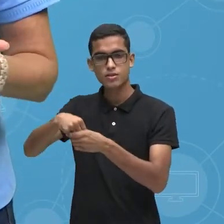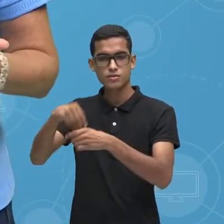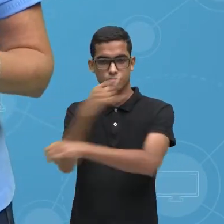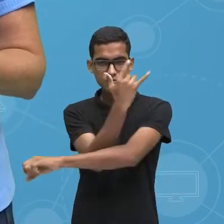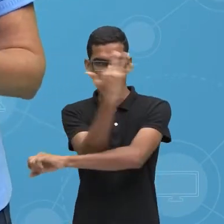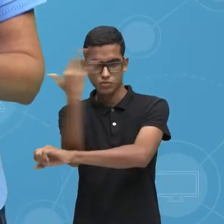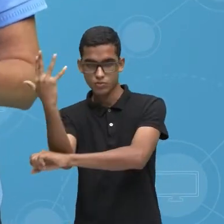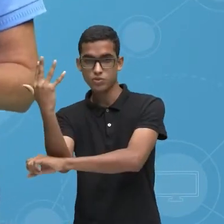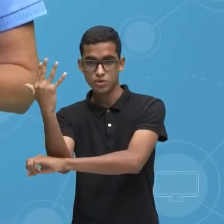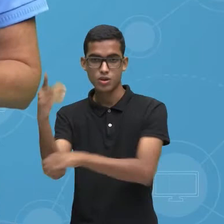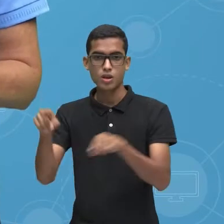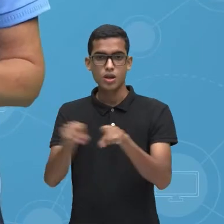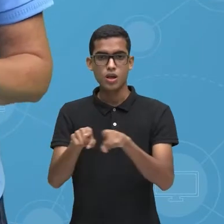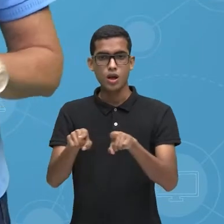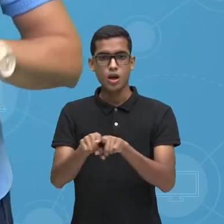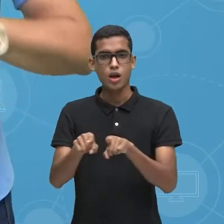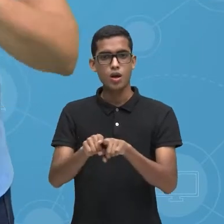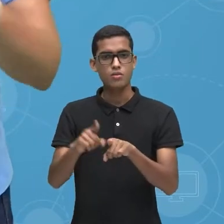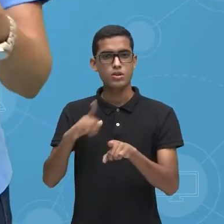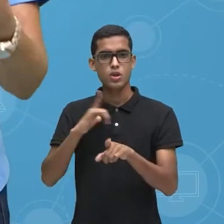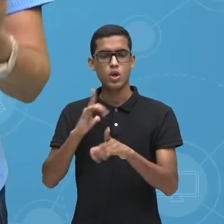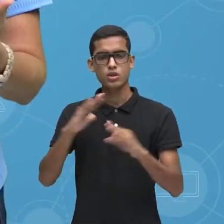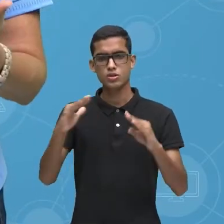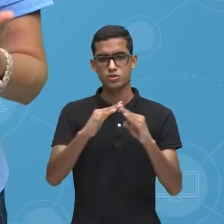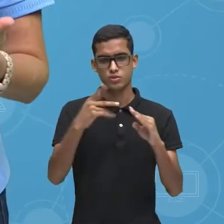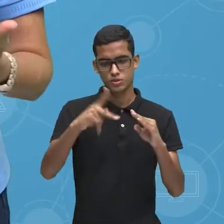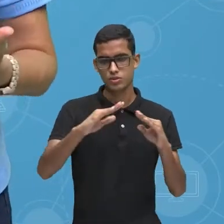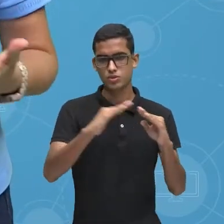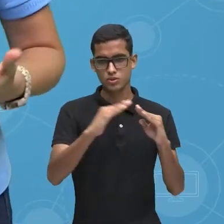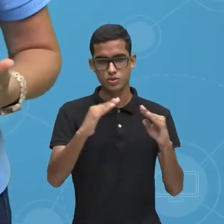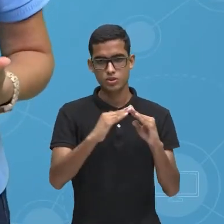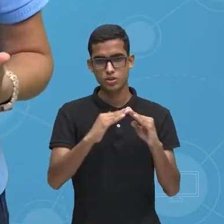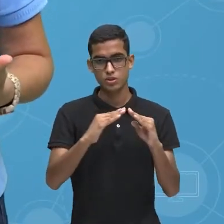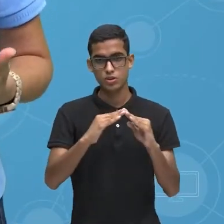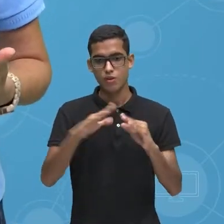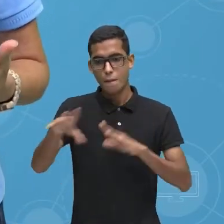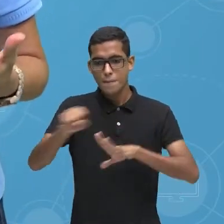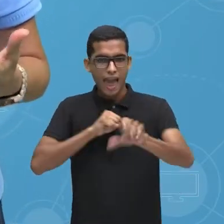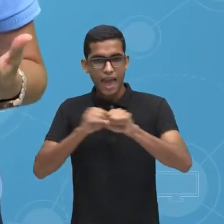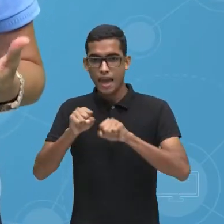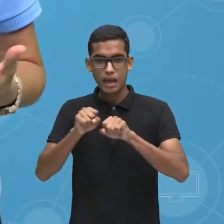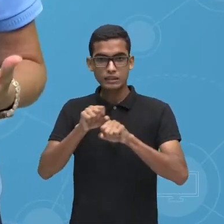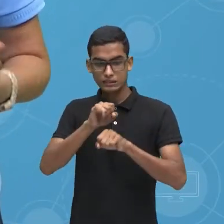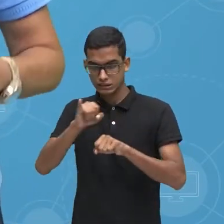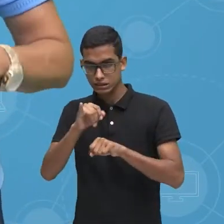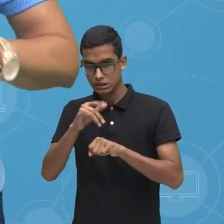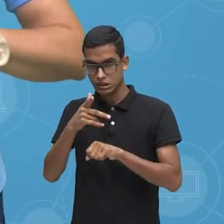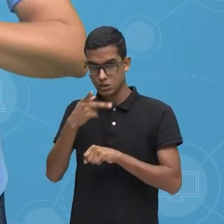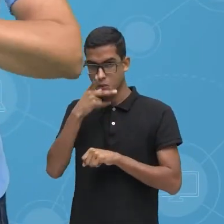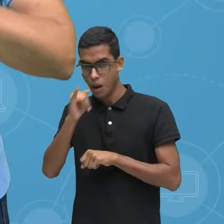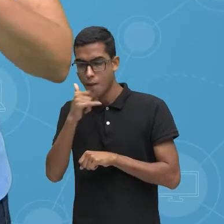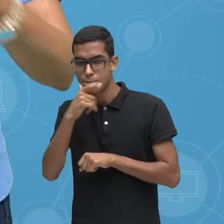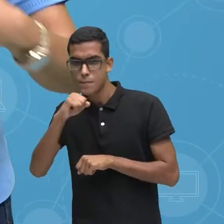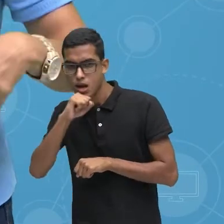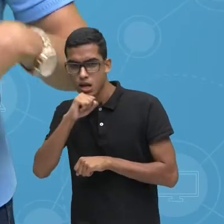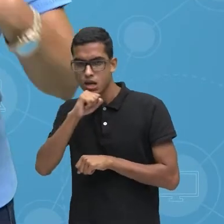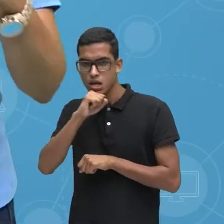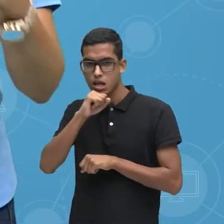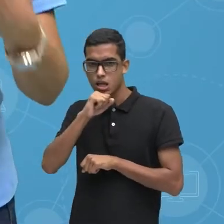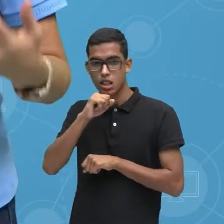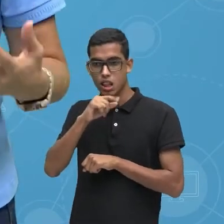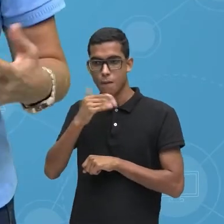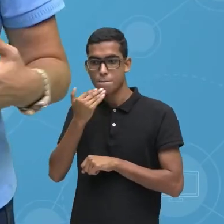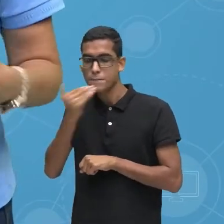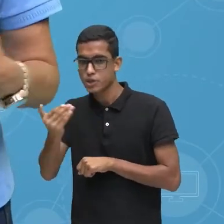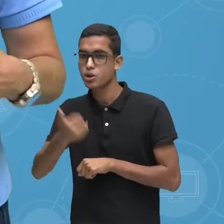sua casa, mas não vá pegar mantimentos da sua casa sem permissão dos seus pais. Então você pode encontrar